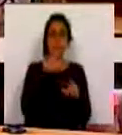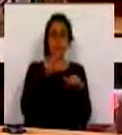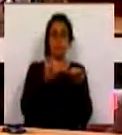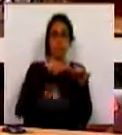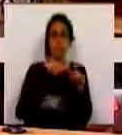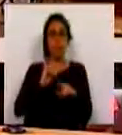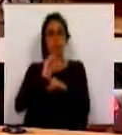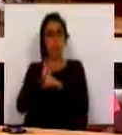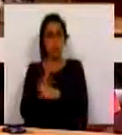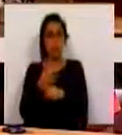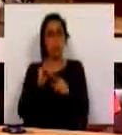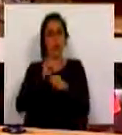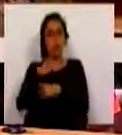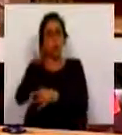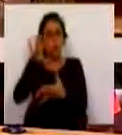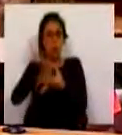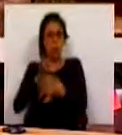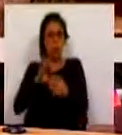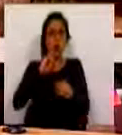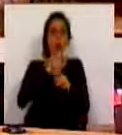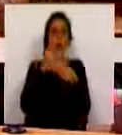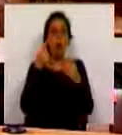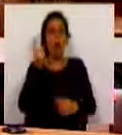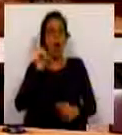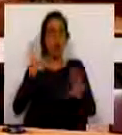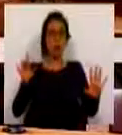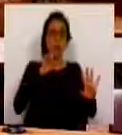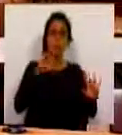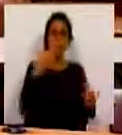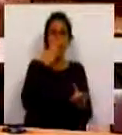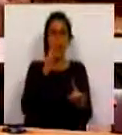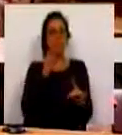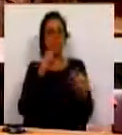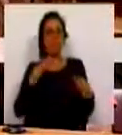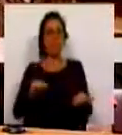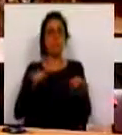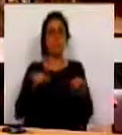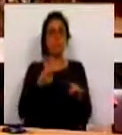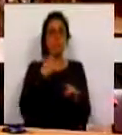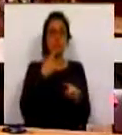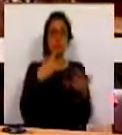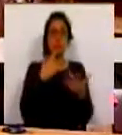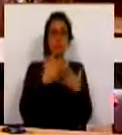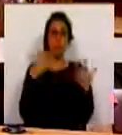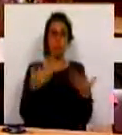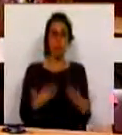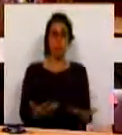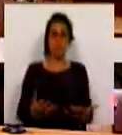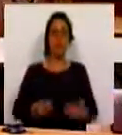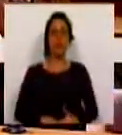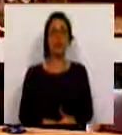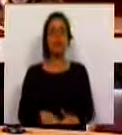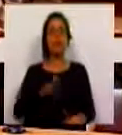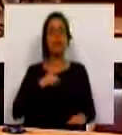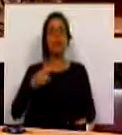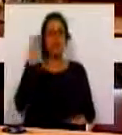que noutro momento, noutro contexto e com outra autoria poderia parecer banal, adquire fundo significado no momento presente.